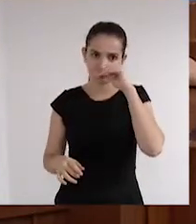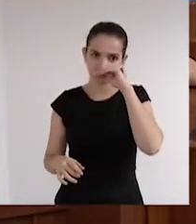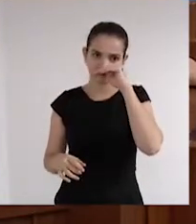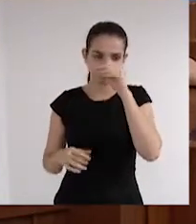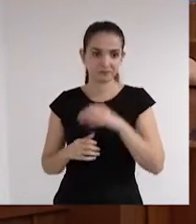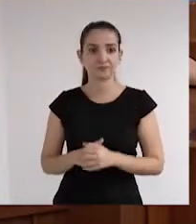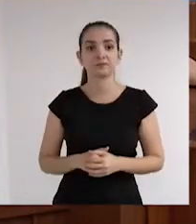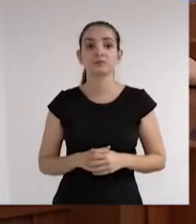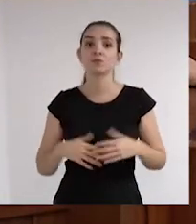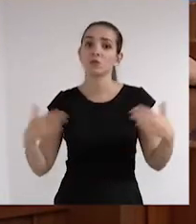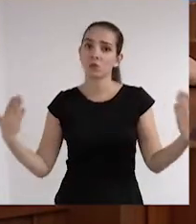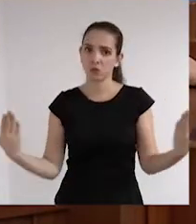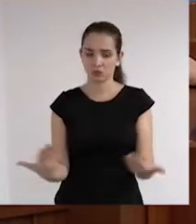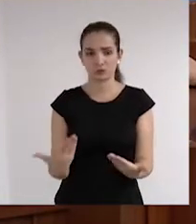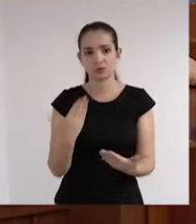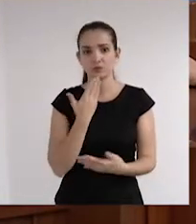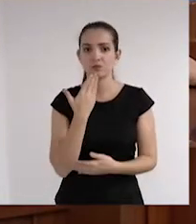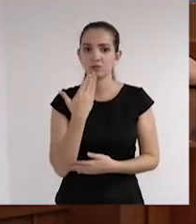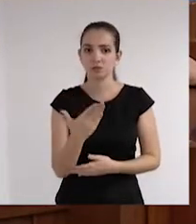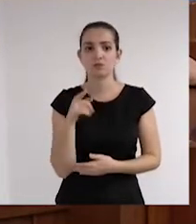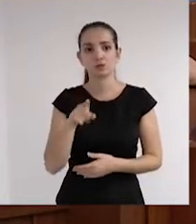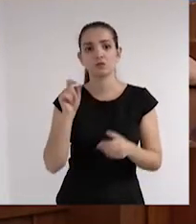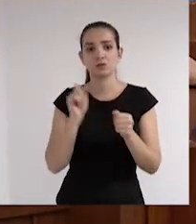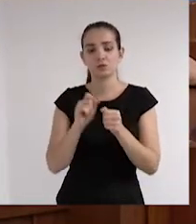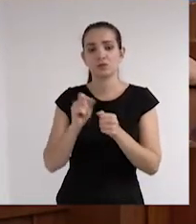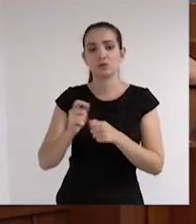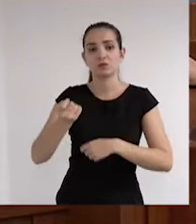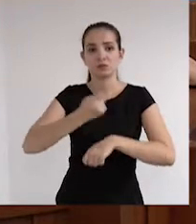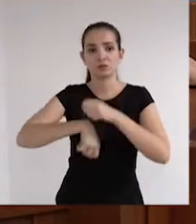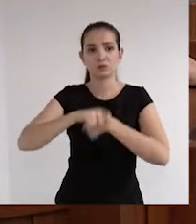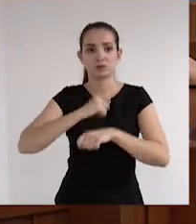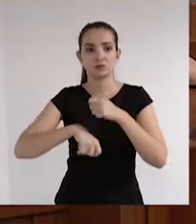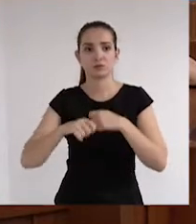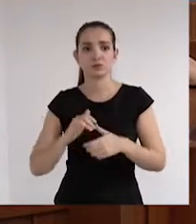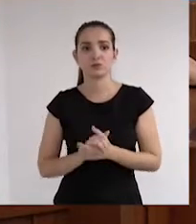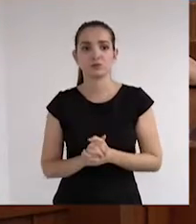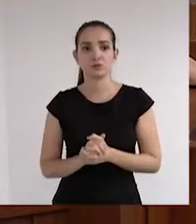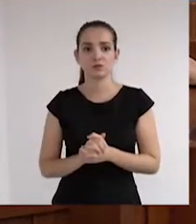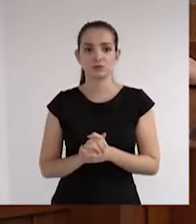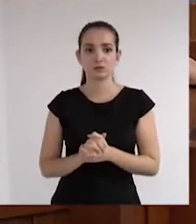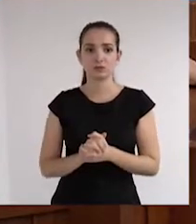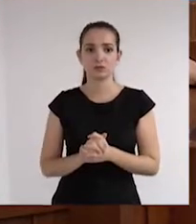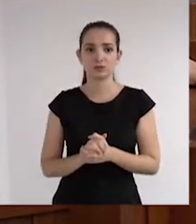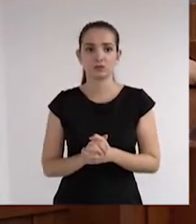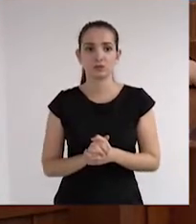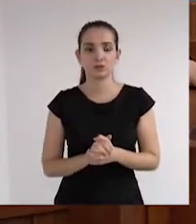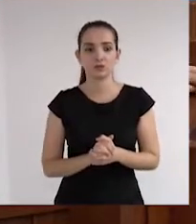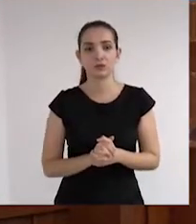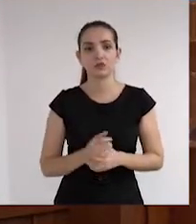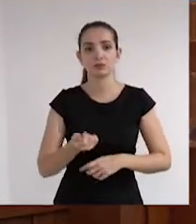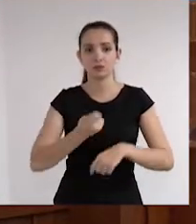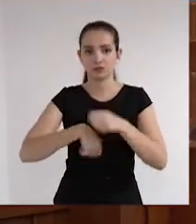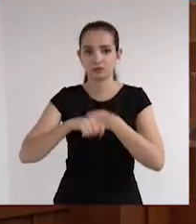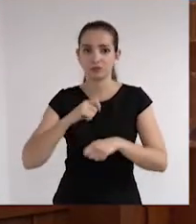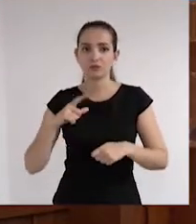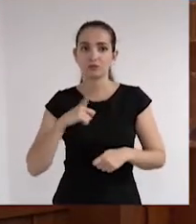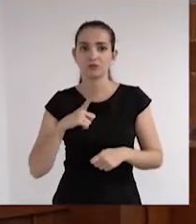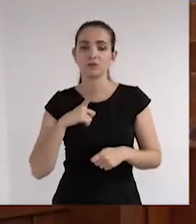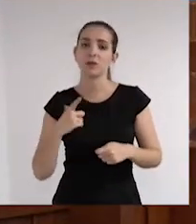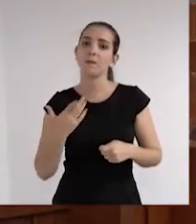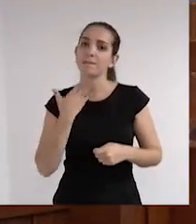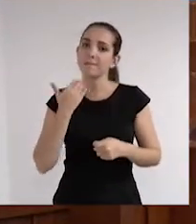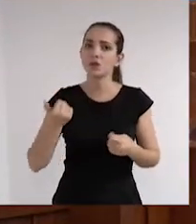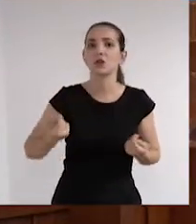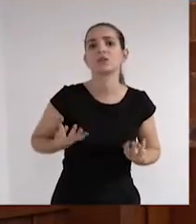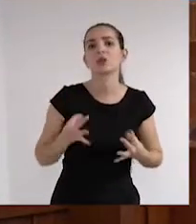que hoje você faz o controle bem maior do que há 30 anos atrás, em função do avanço da